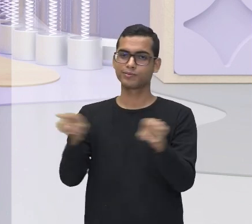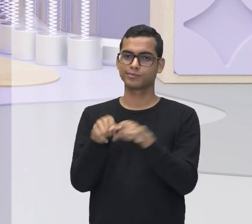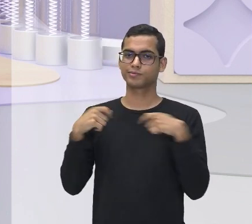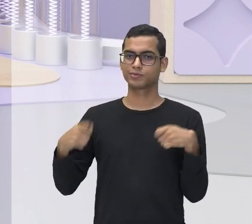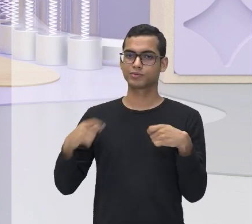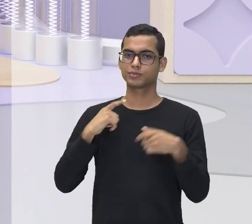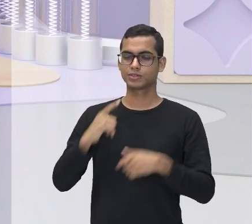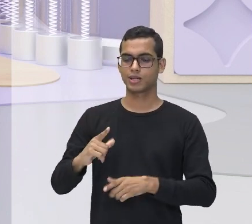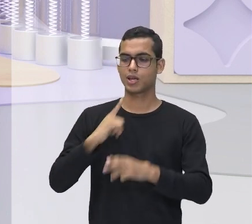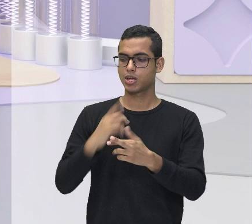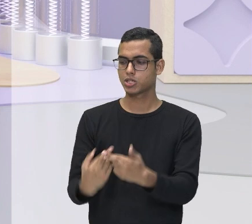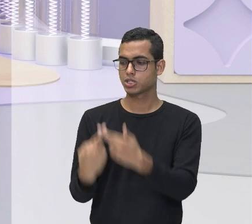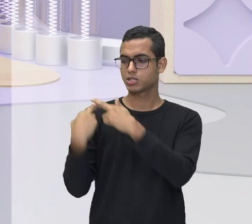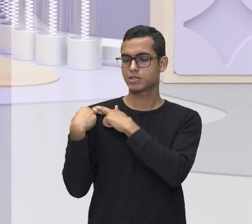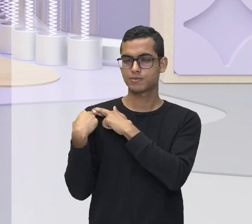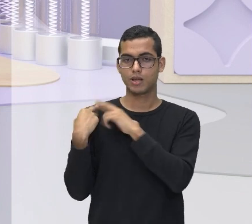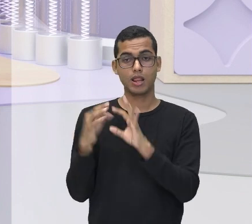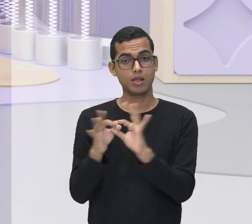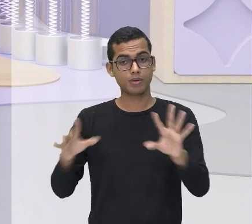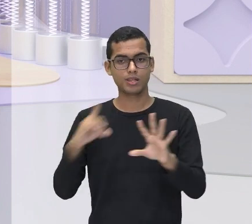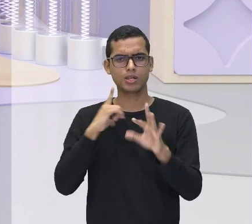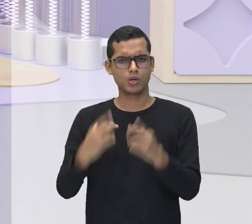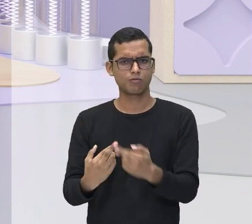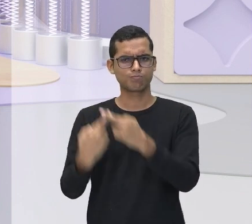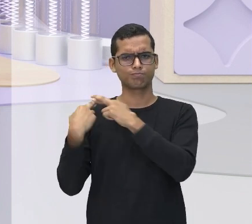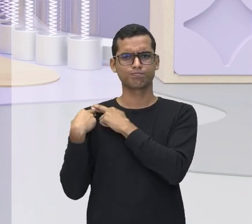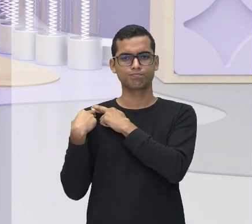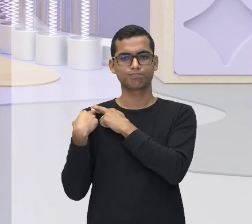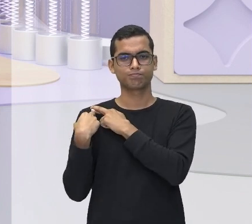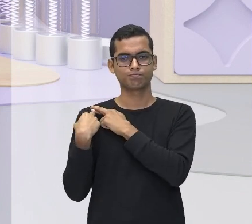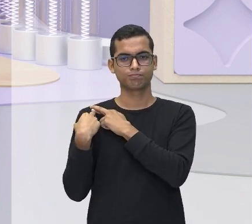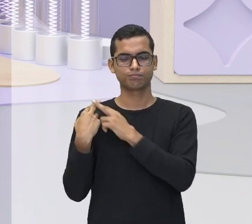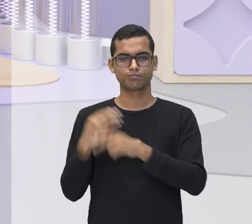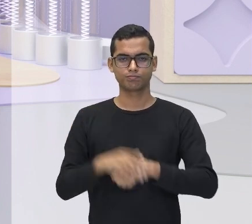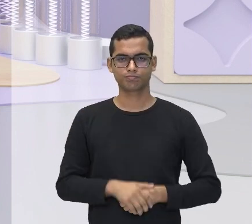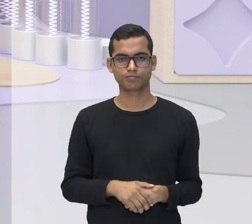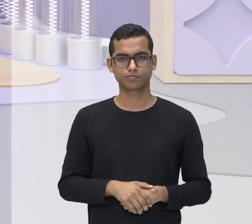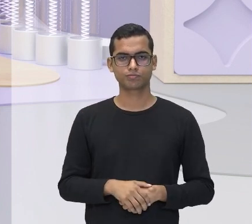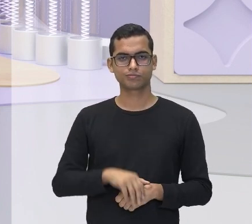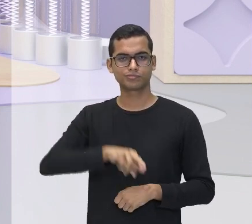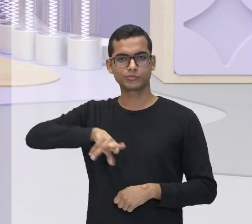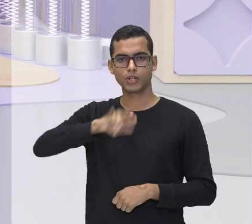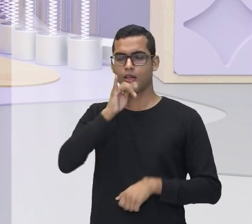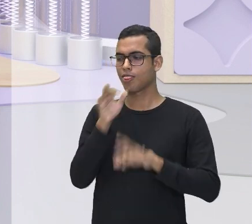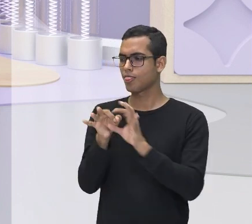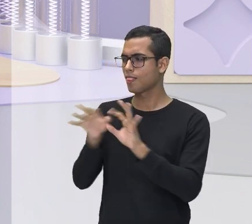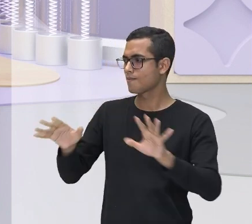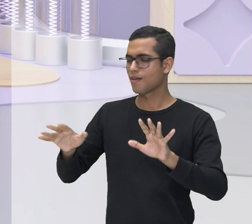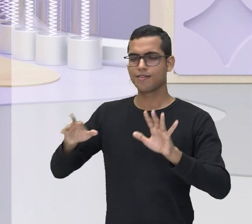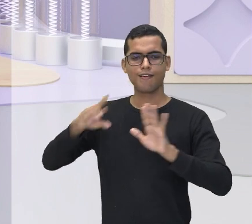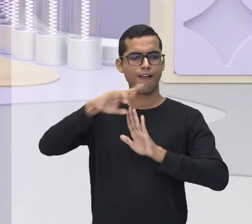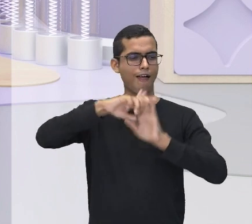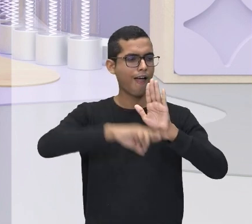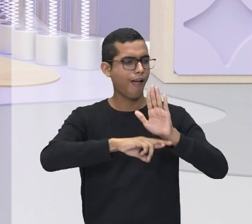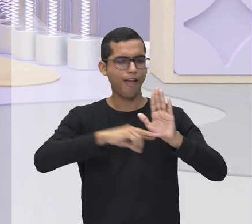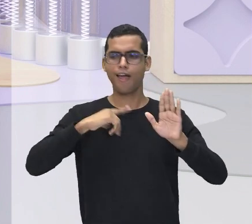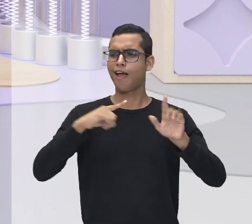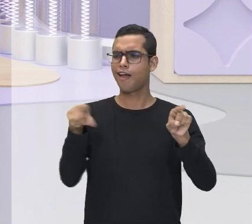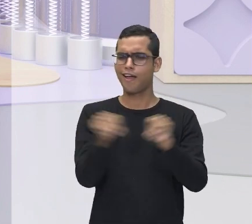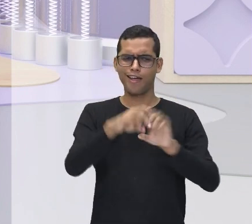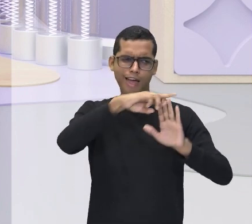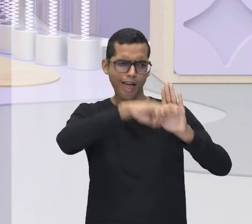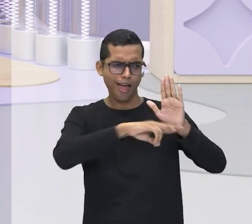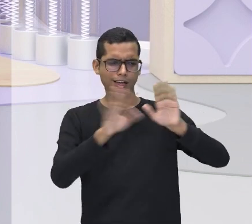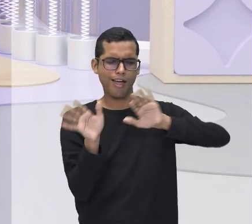liberdade com responsabilidade. Para essas religiões, liberdade não é você fazer o que quer sem regra, sem limite. Muito